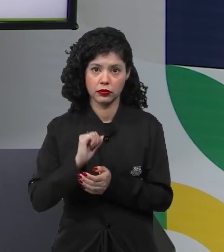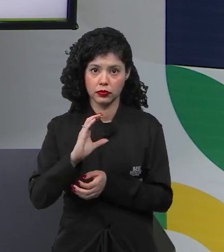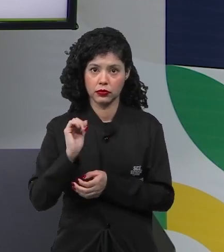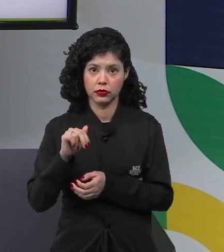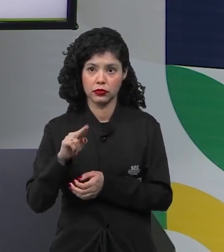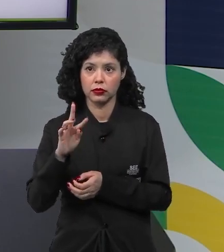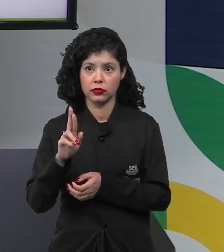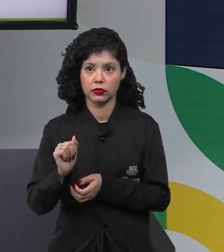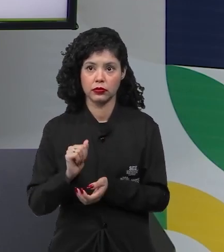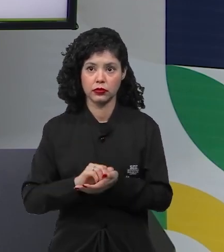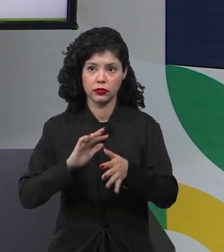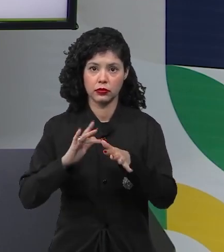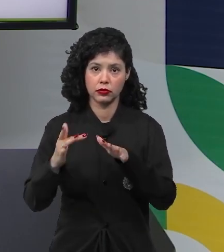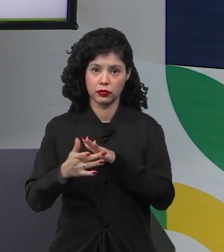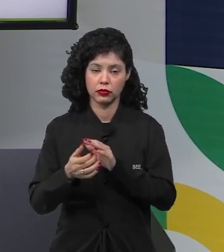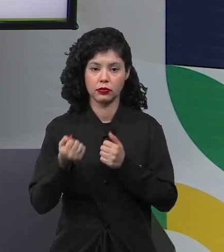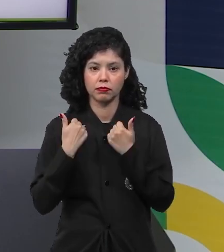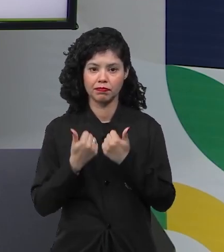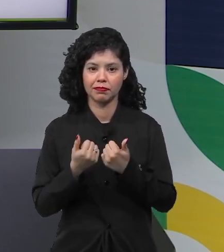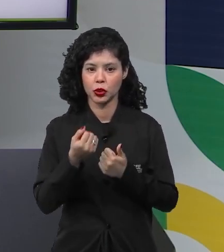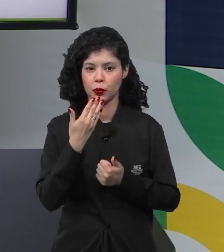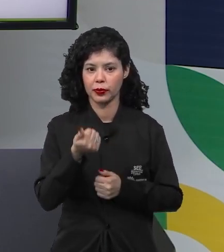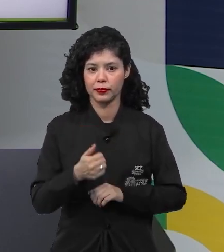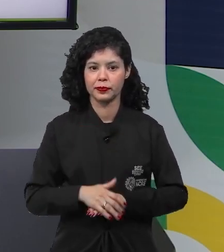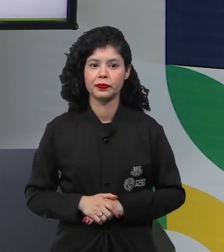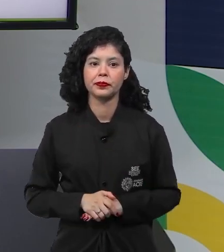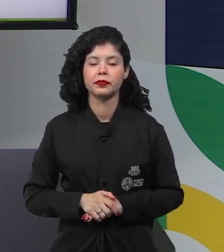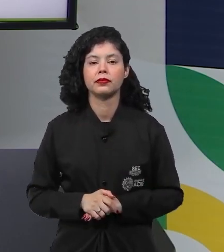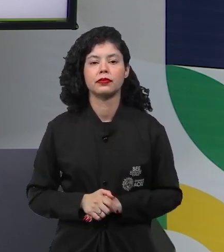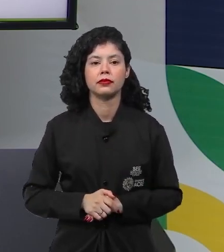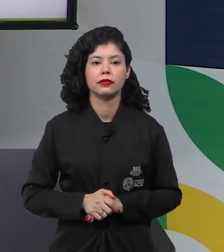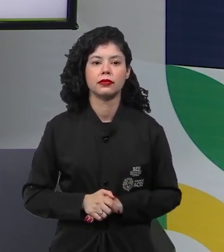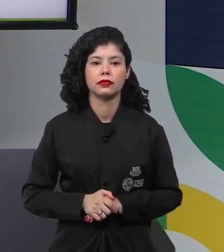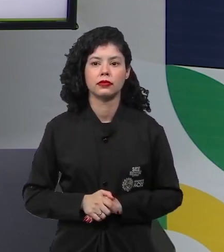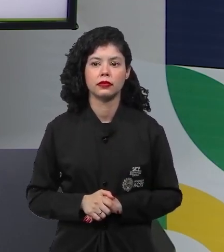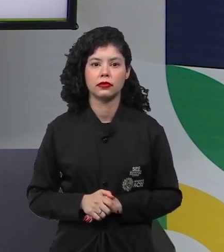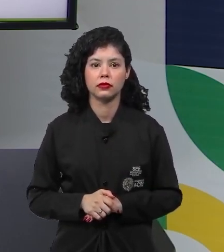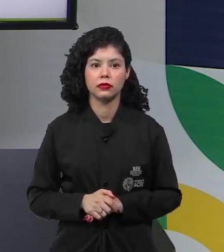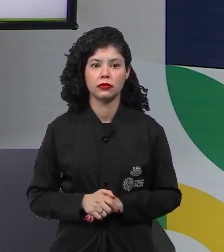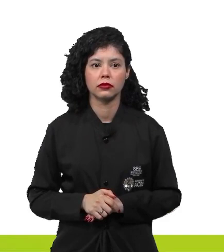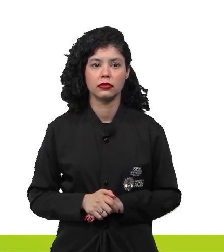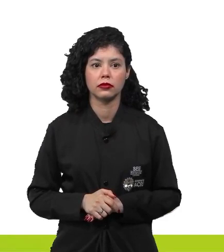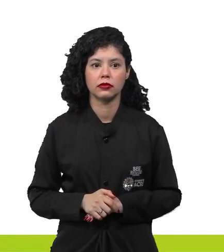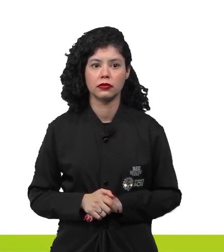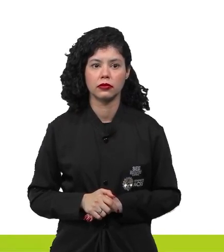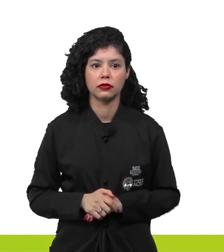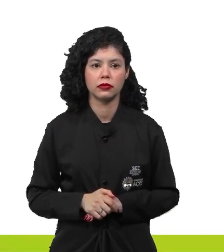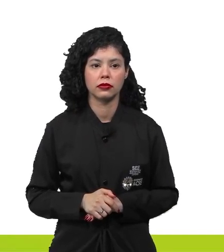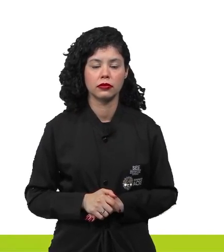rede social. Tudo bem? Vamos continuando.